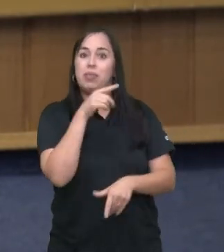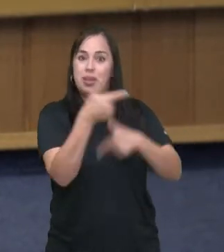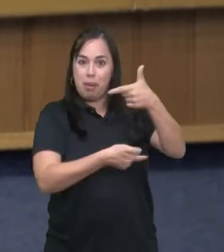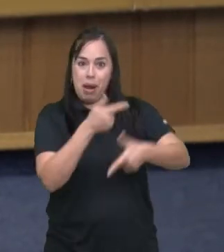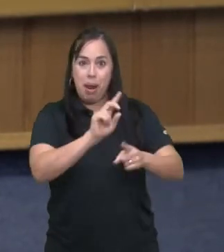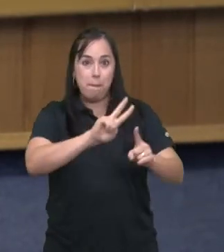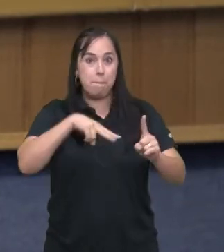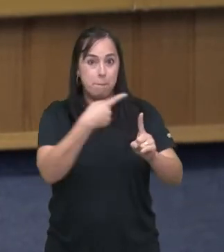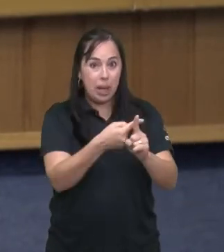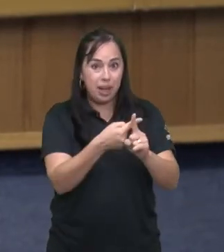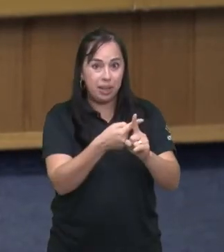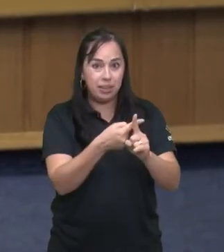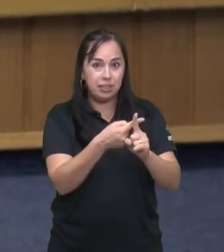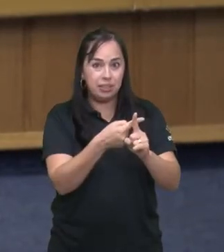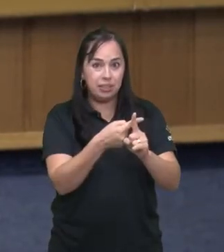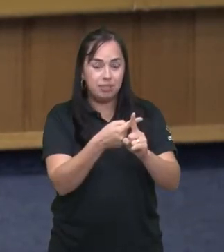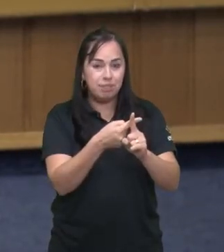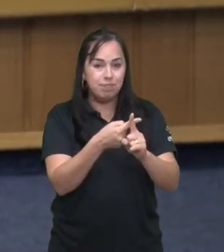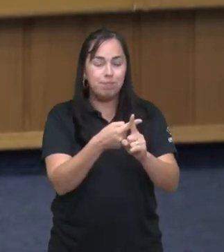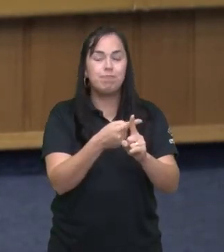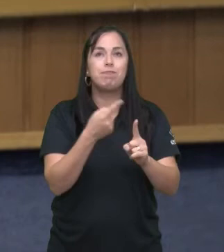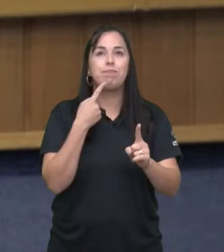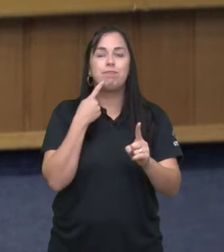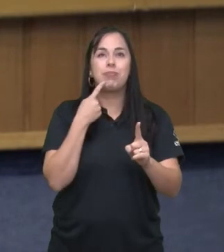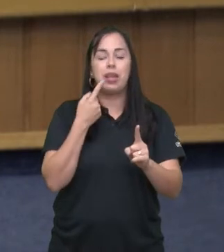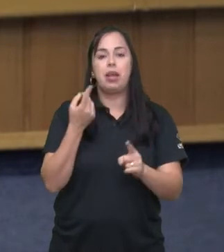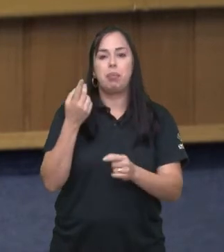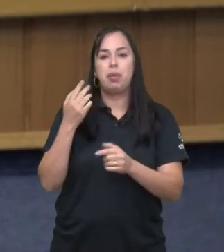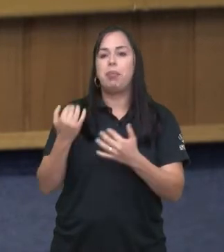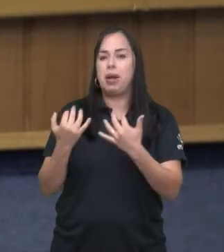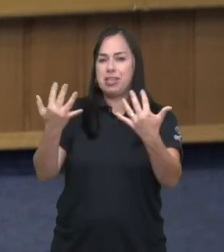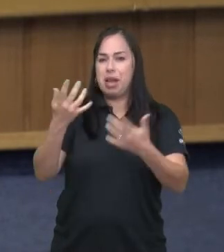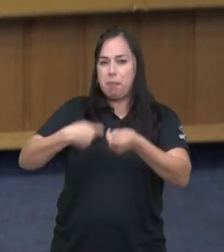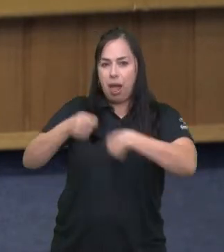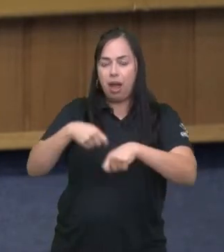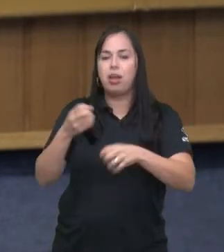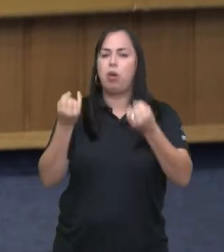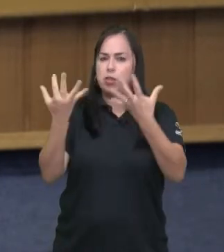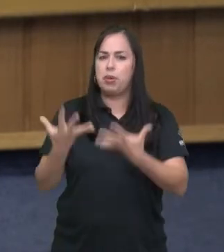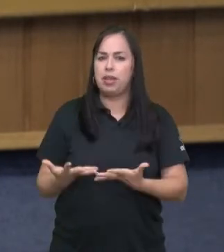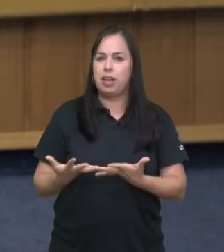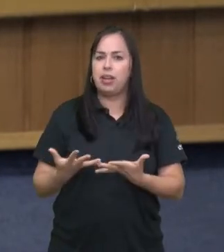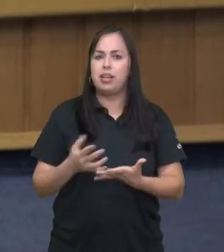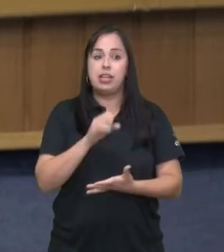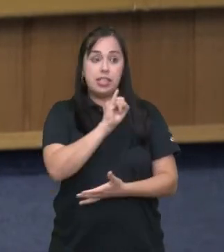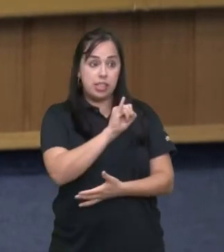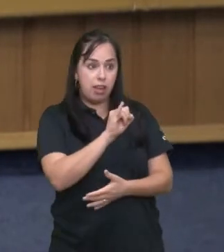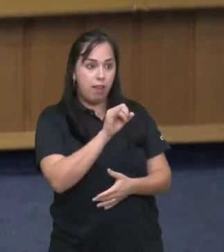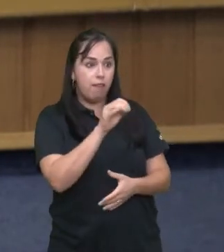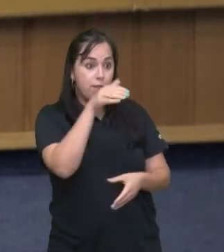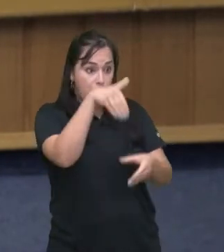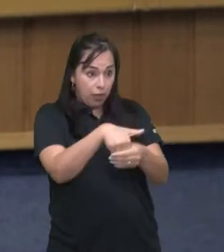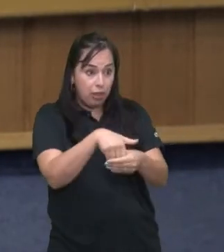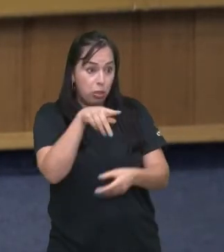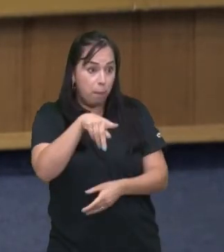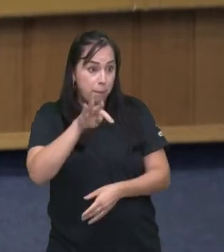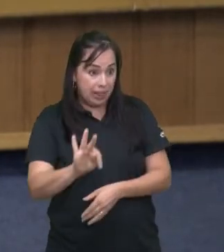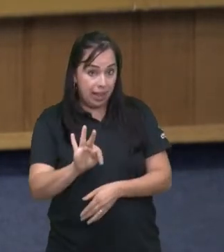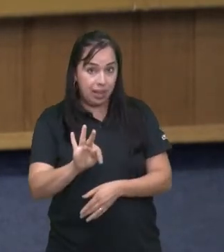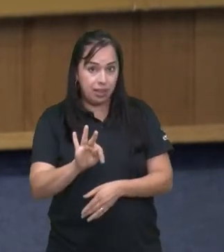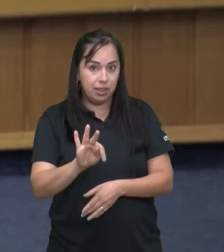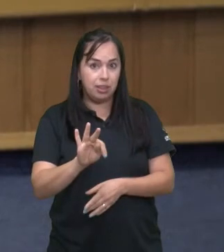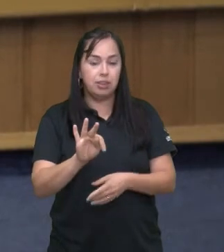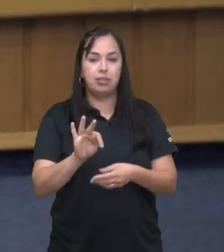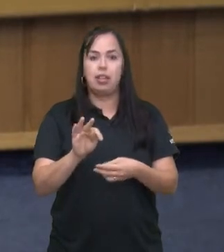no voto que eles fizeram. Não, teve uma assembleia que eu relatei isso, porque se tivessem votado no PT, nós teríamos 4, 5